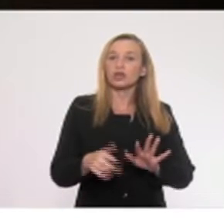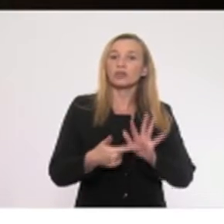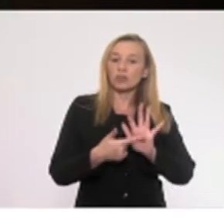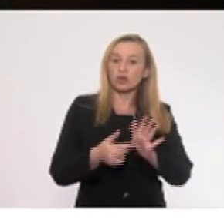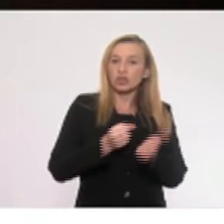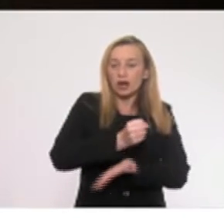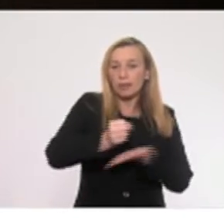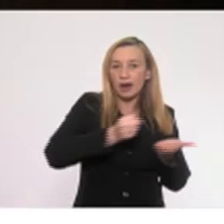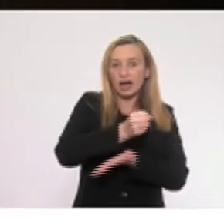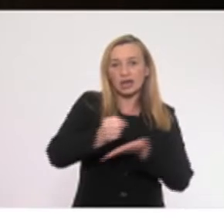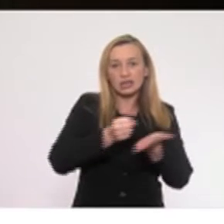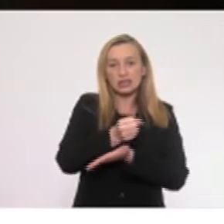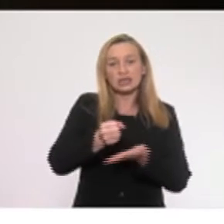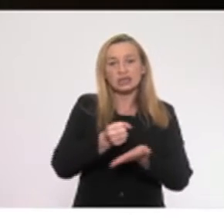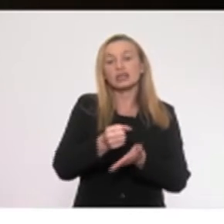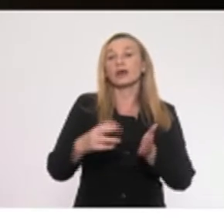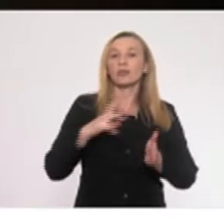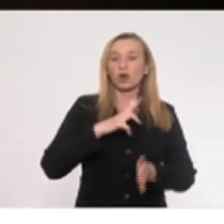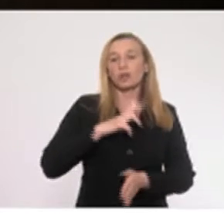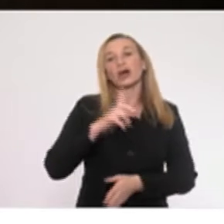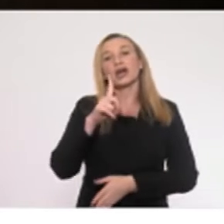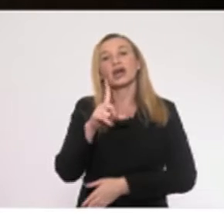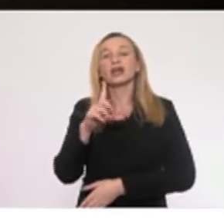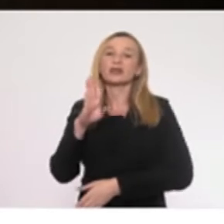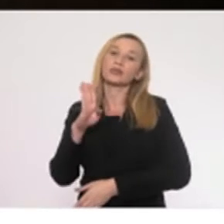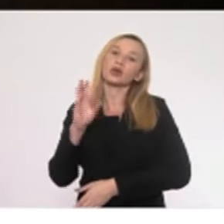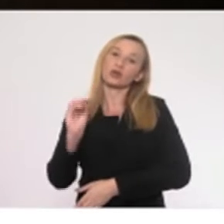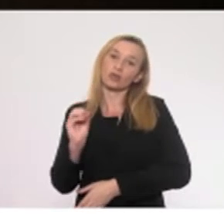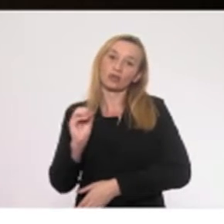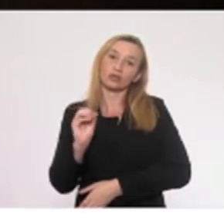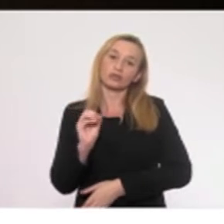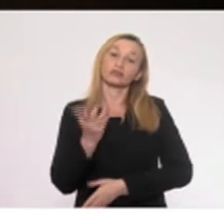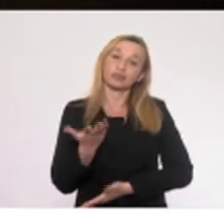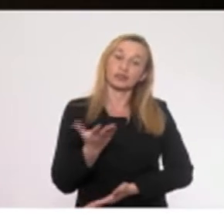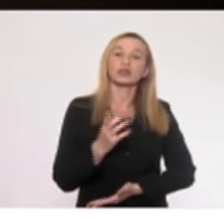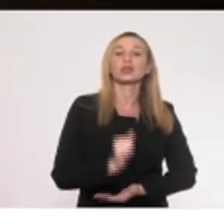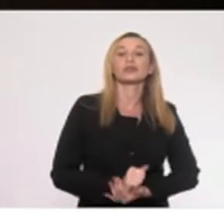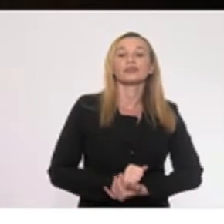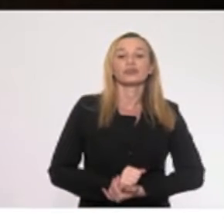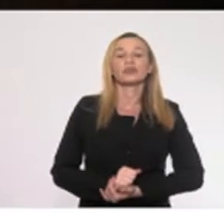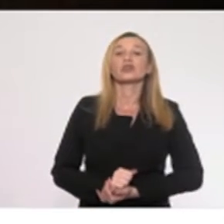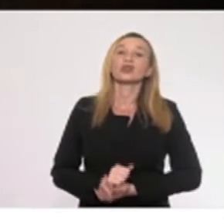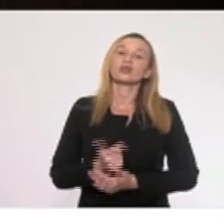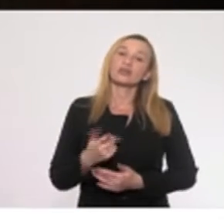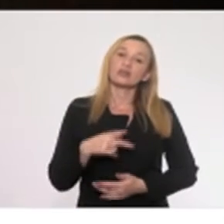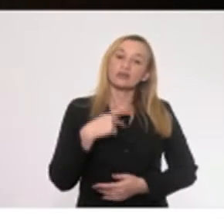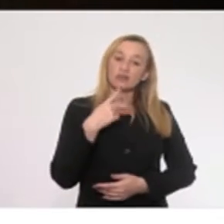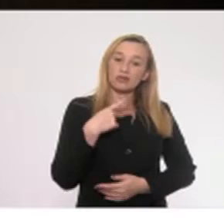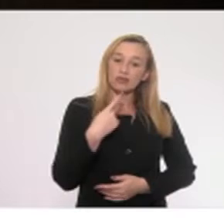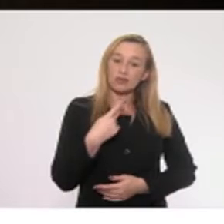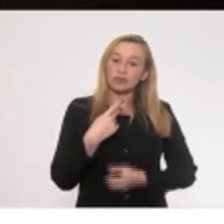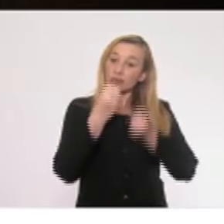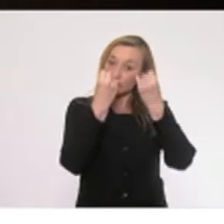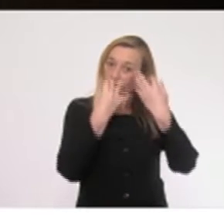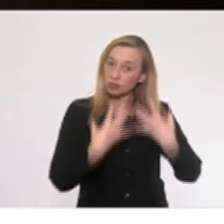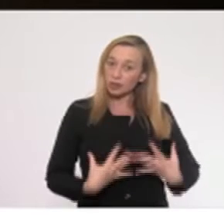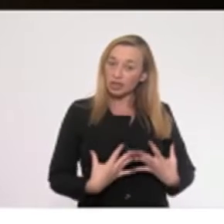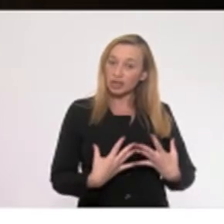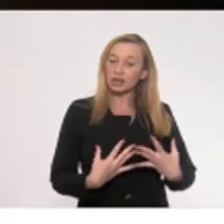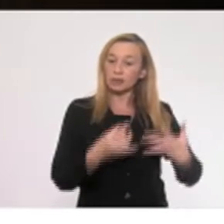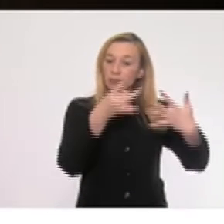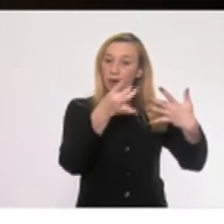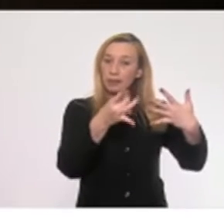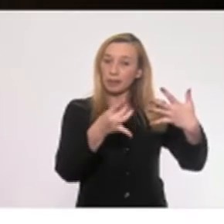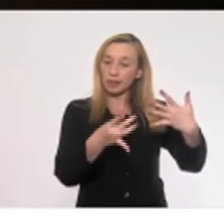à elaboração da própria LDO, que aí, sim, nada mais natural do que a própria LDO estabeleça em seus critérios que ela própria estará